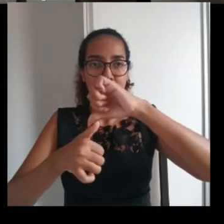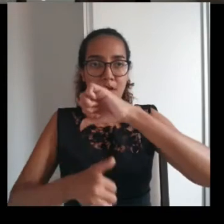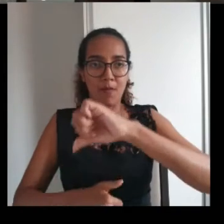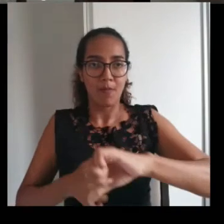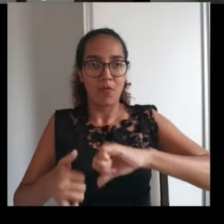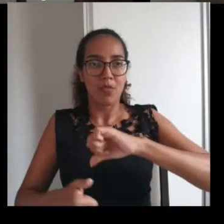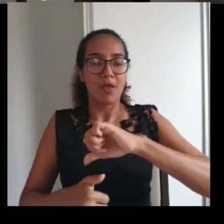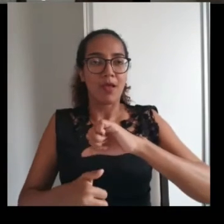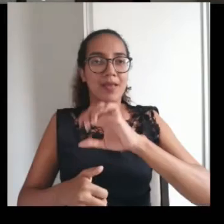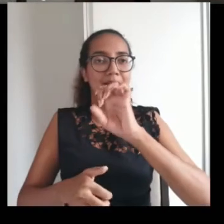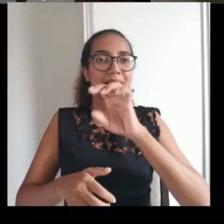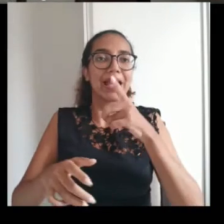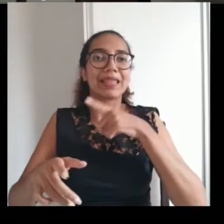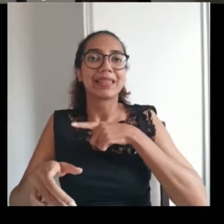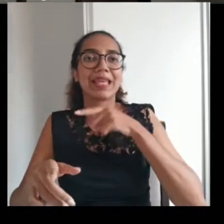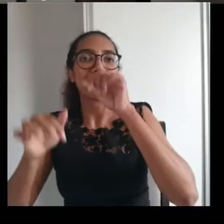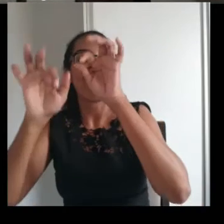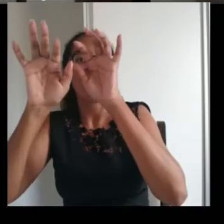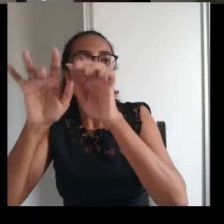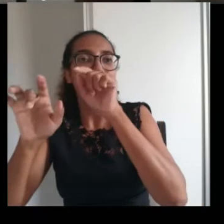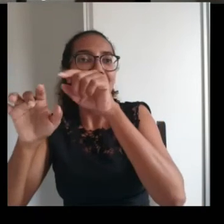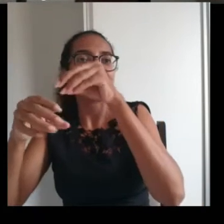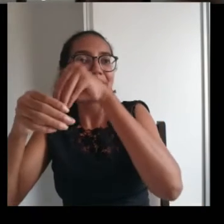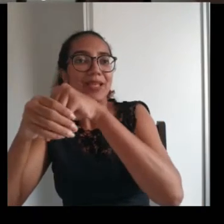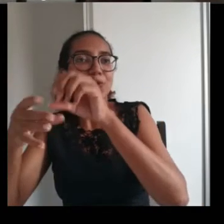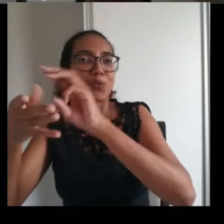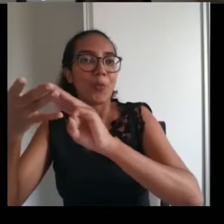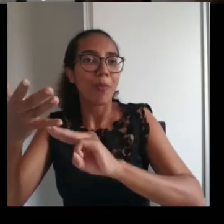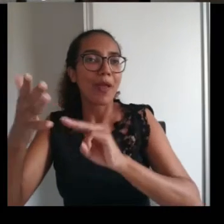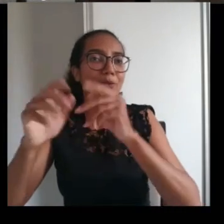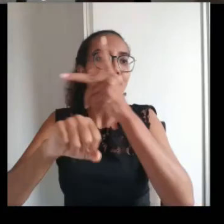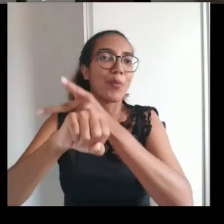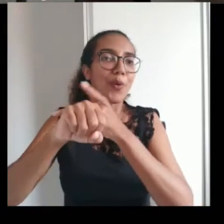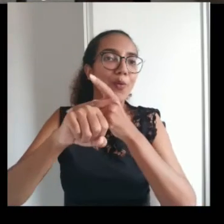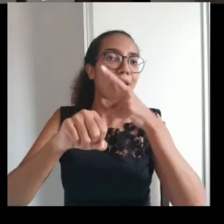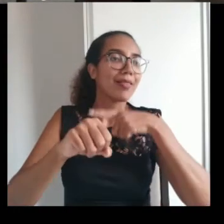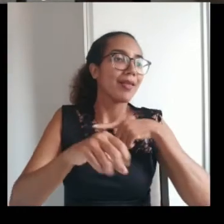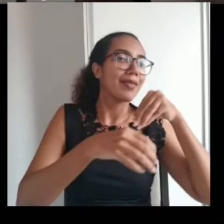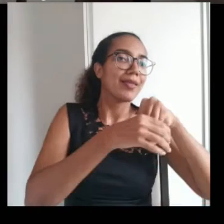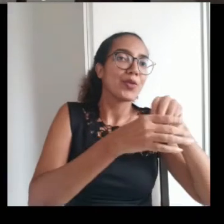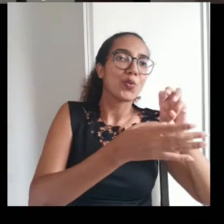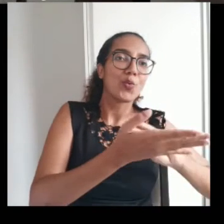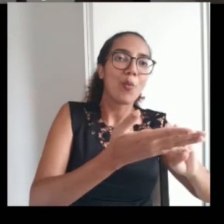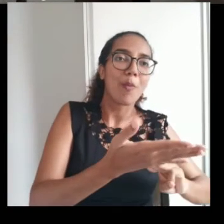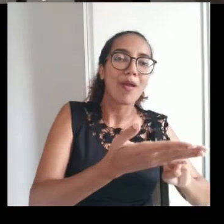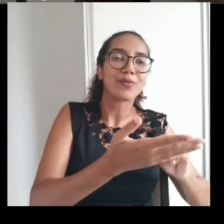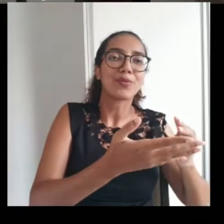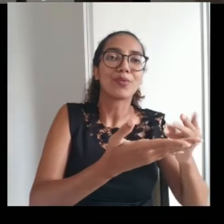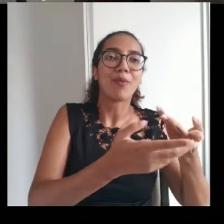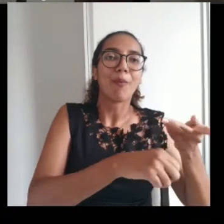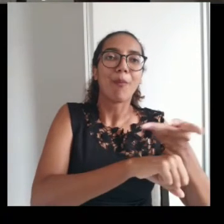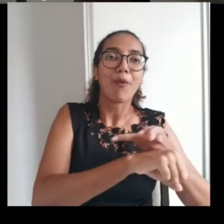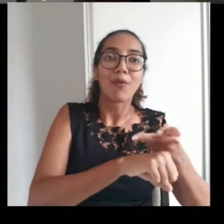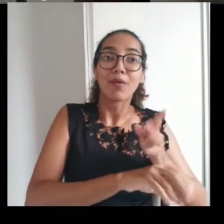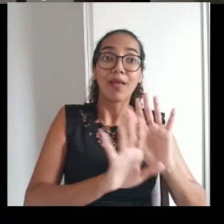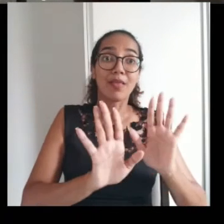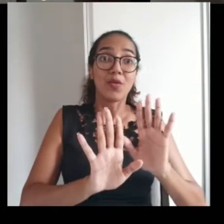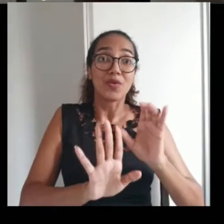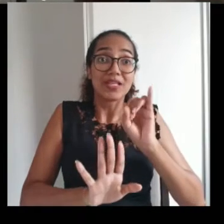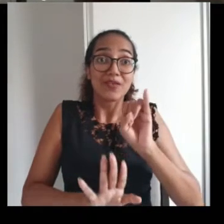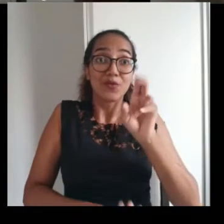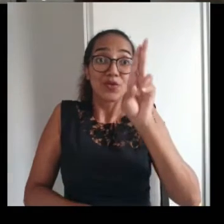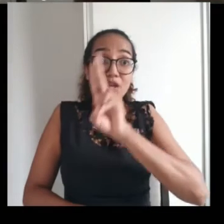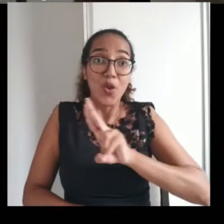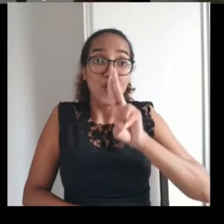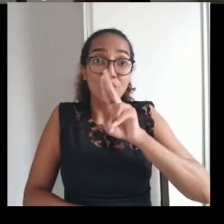no procurar, tem esse laço lá no remover, e eventualmente pode ter em outro lugar. Já quando você reusa, não. Você sabe que os dois reusam o